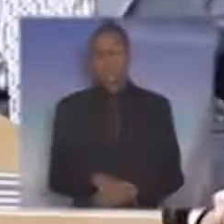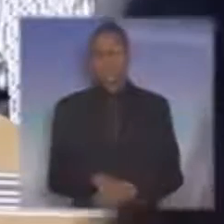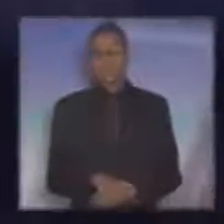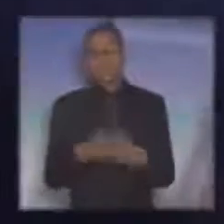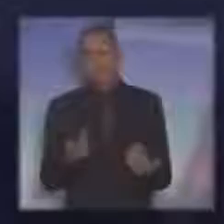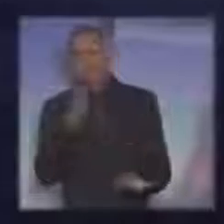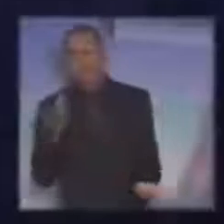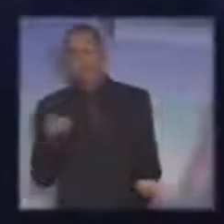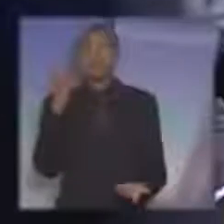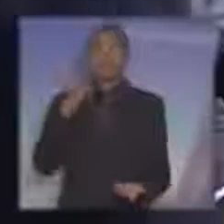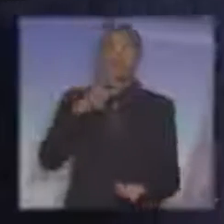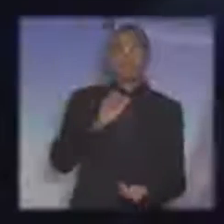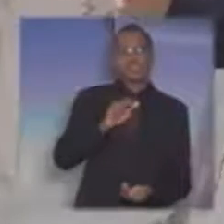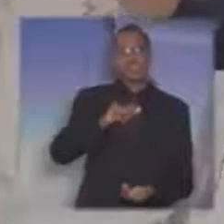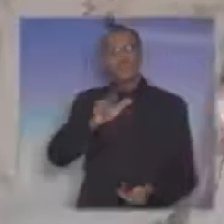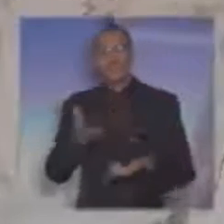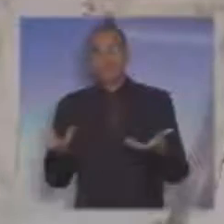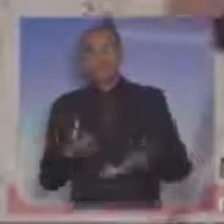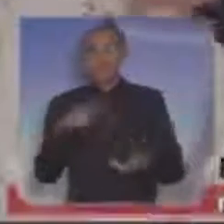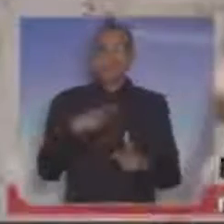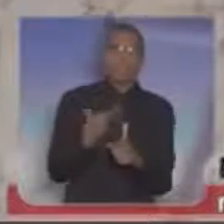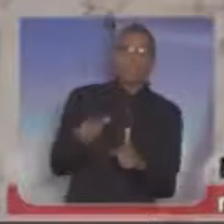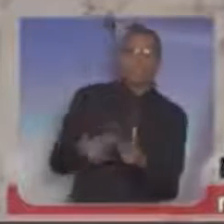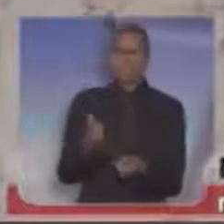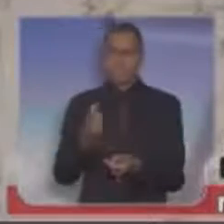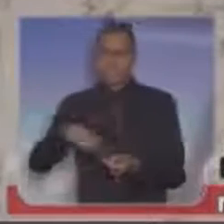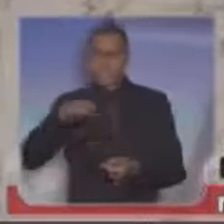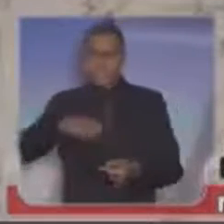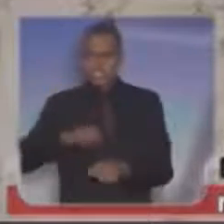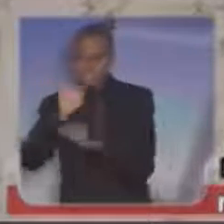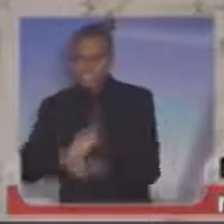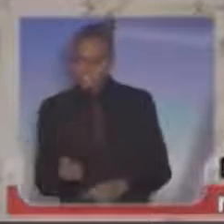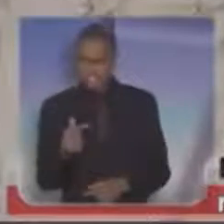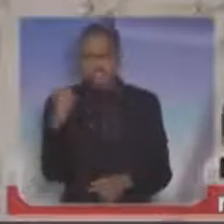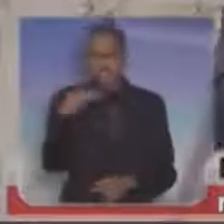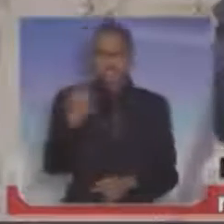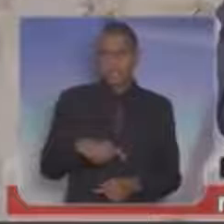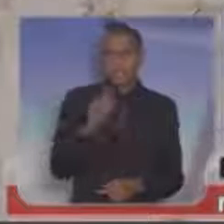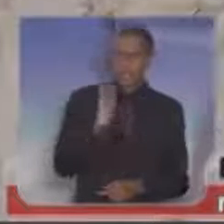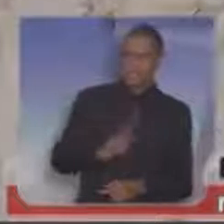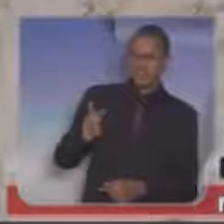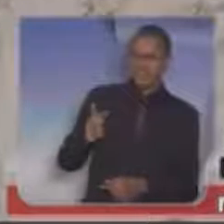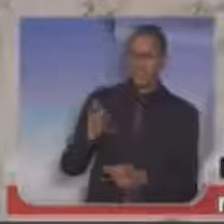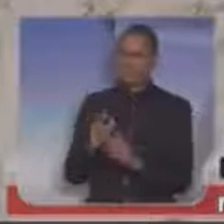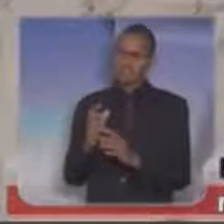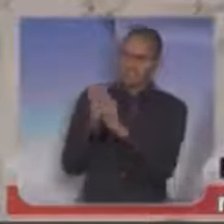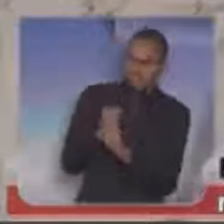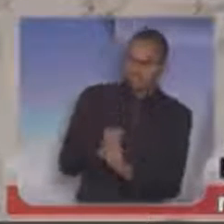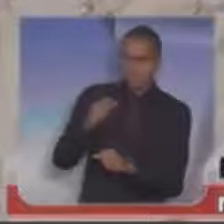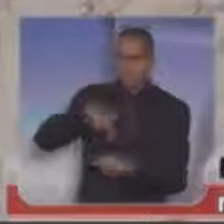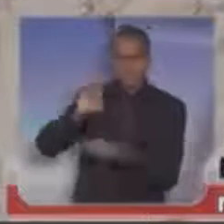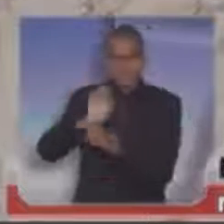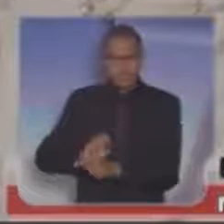o deputado raul mas tem uma crise caiu a arrecadação não tem dinheiro aí a gente vai olhar o orçamento revela que a